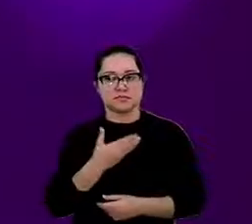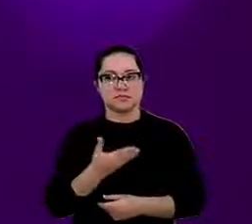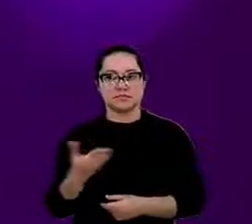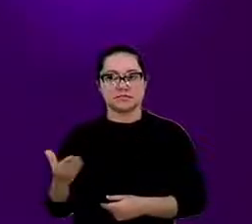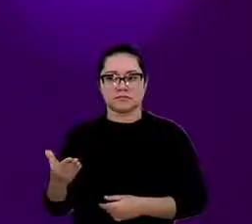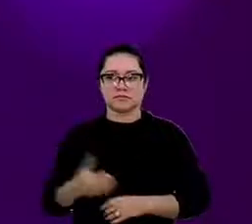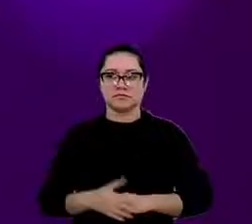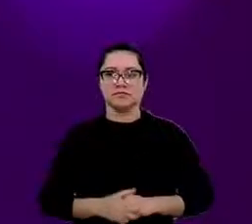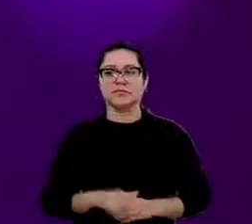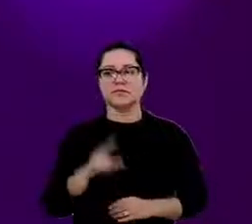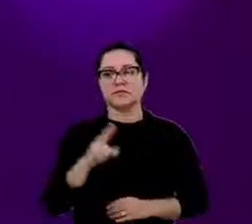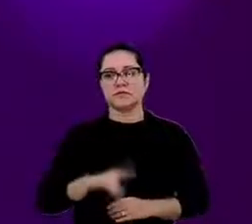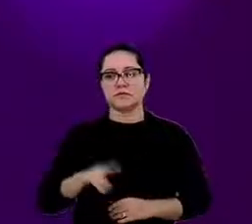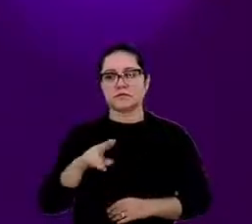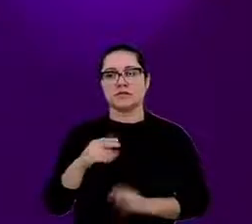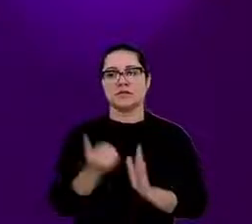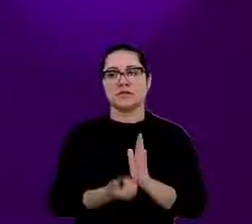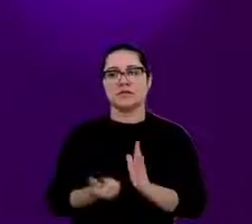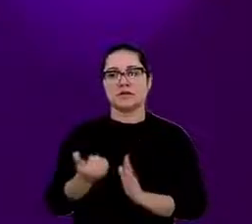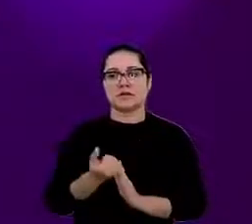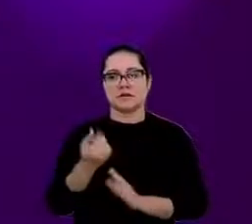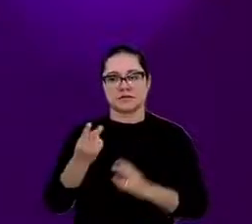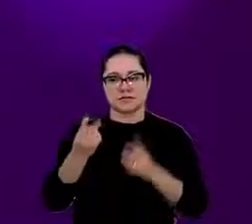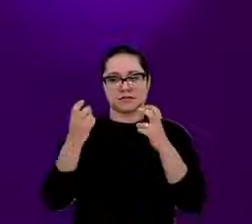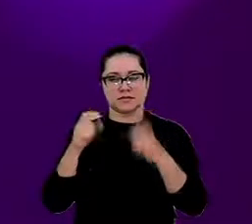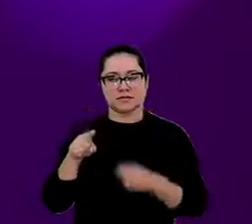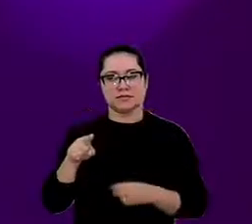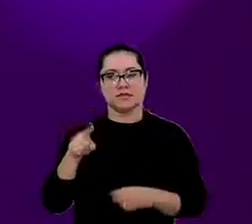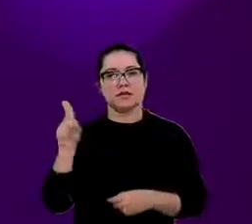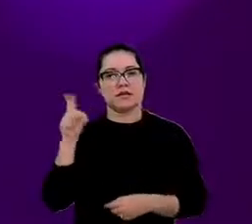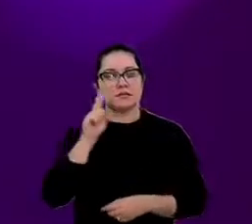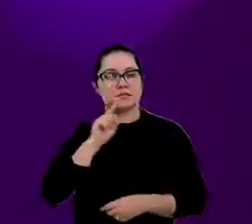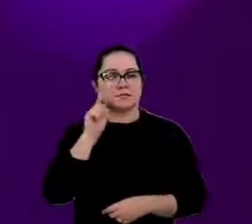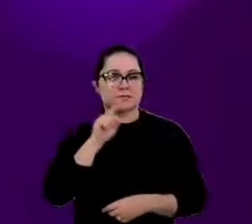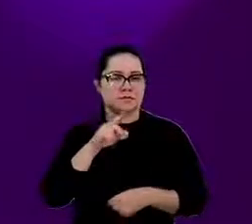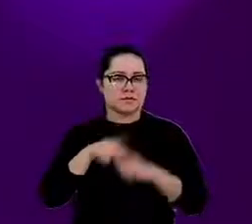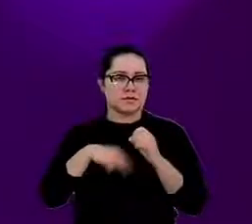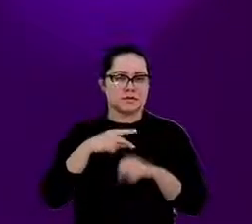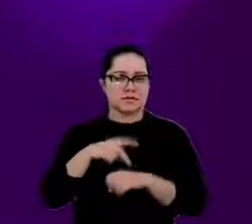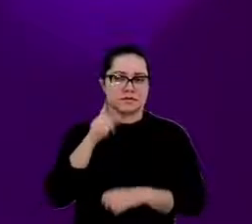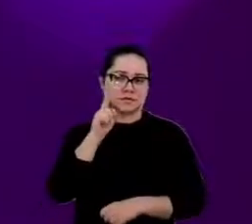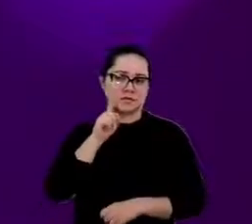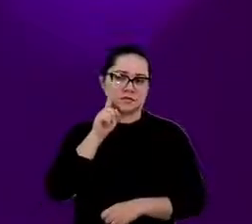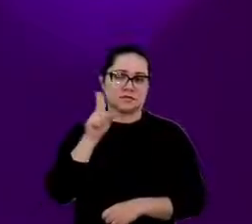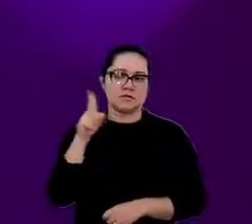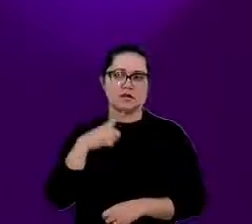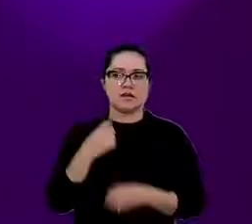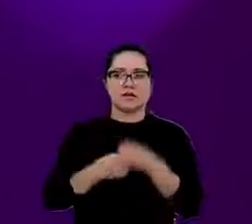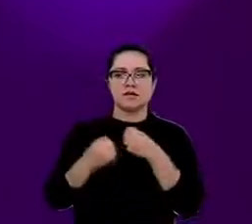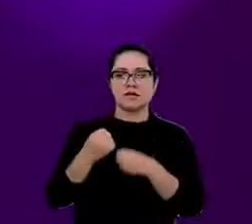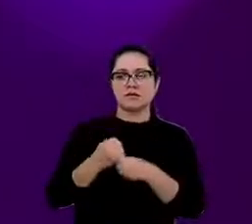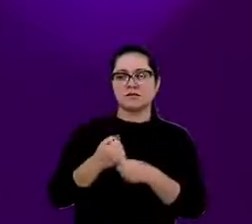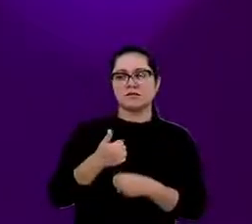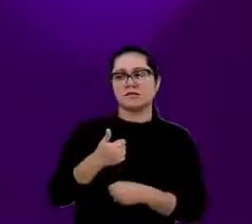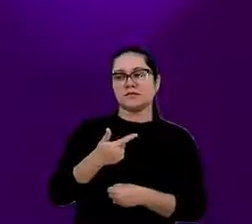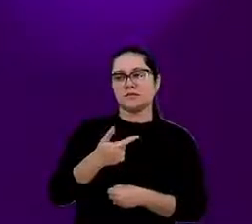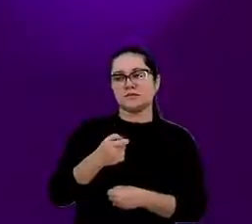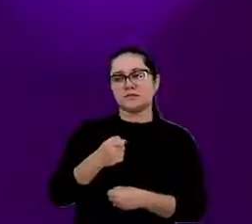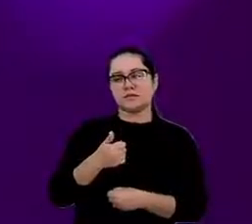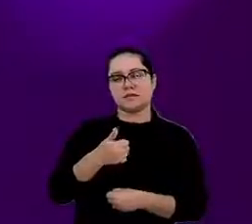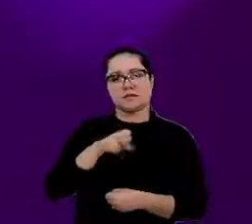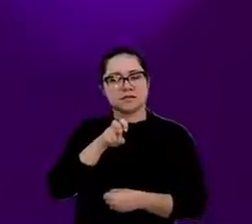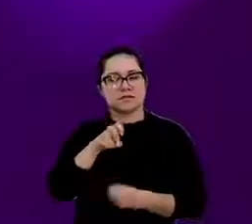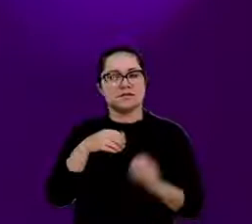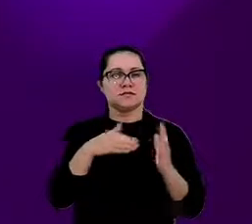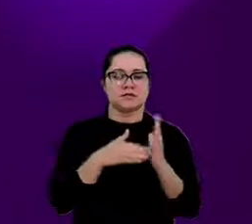sua utilização. Vejam que nos Estados Unidos, já a partir de 2015, 2016, se